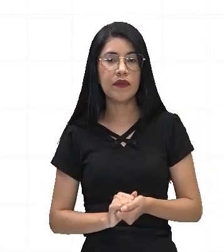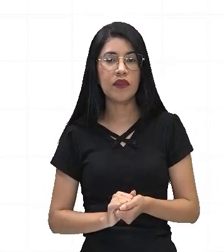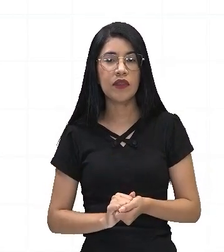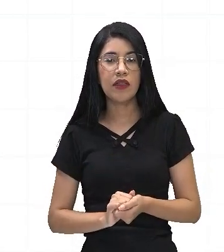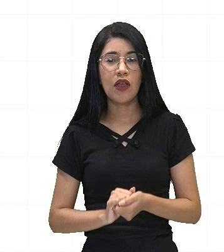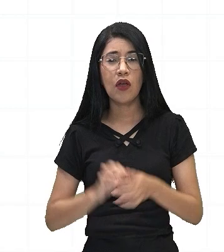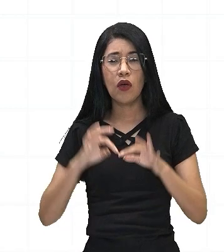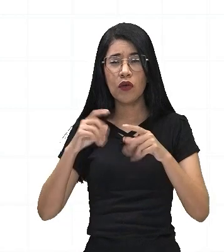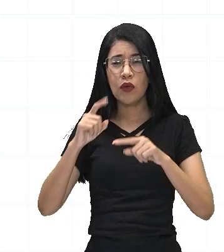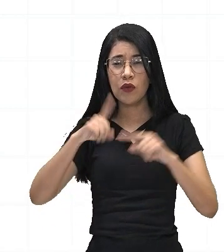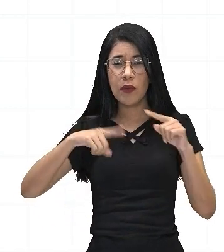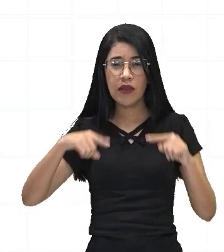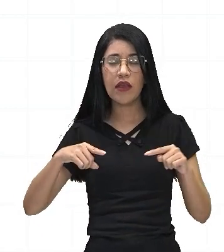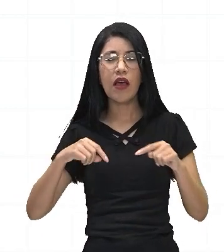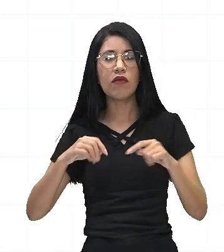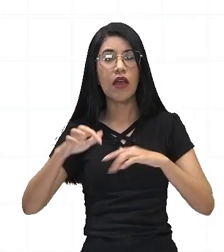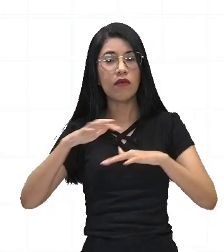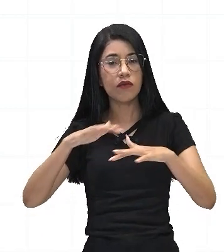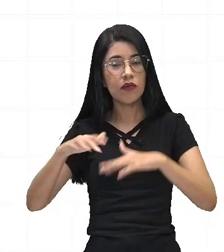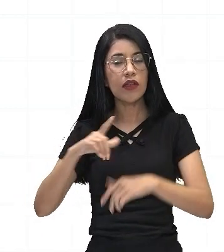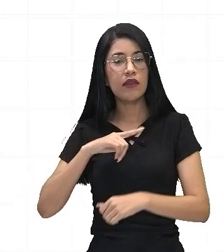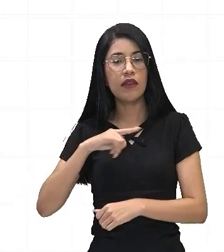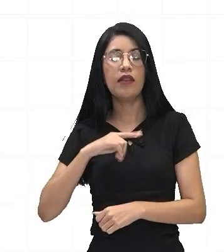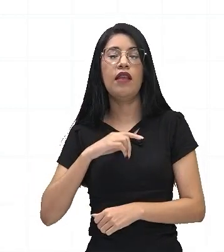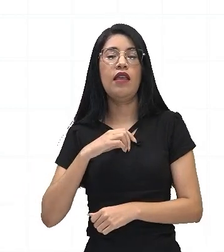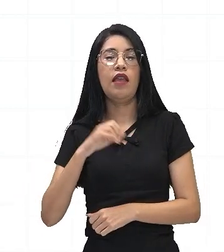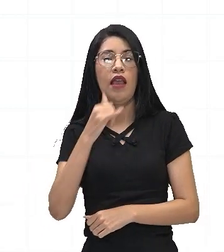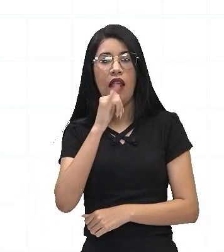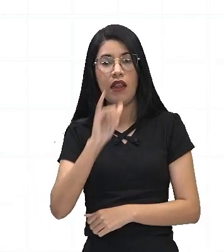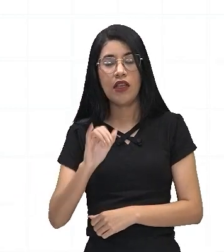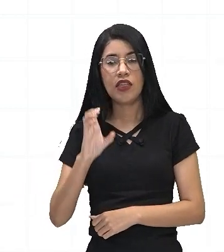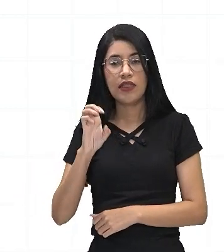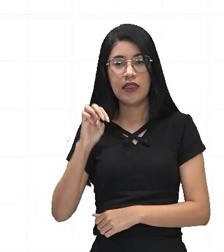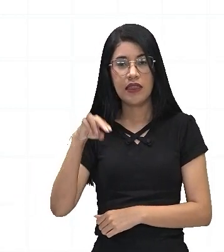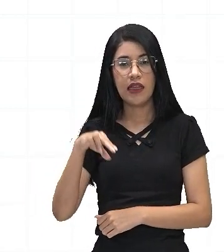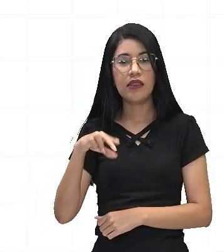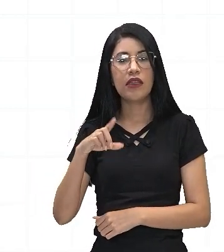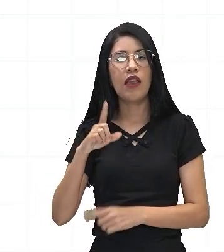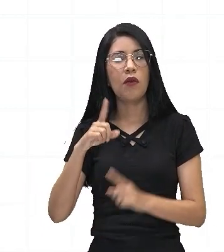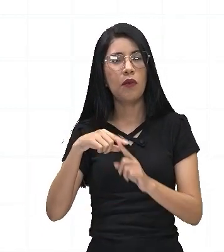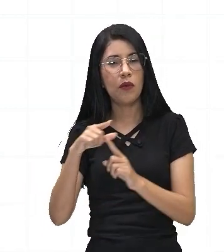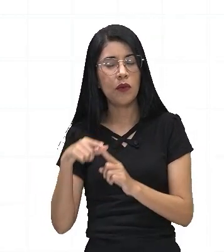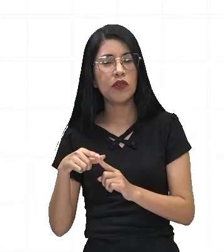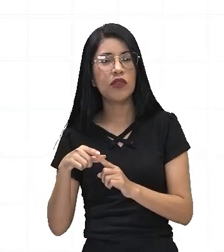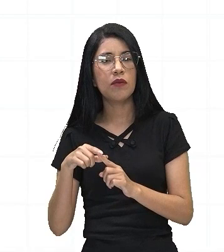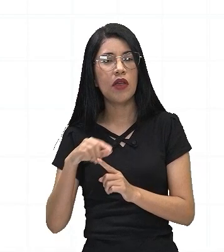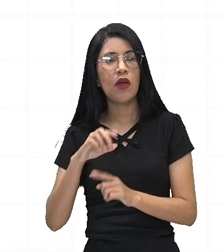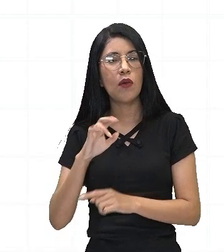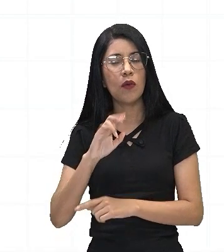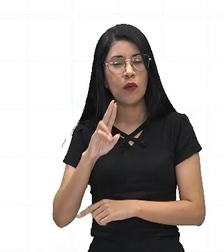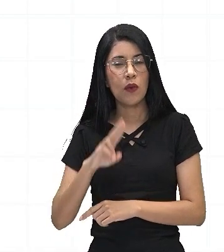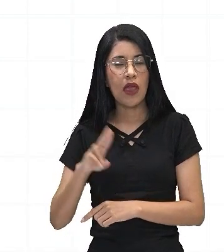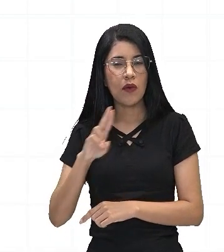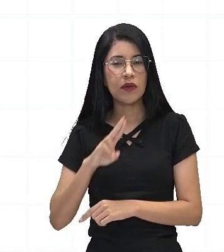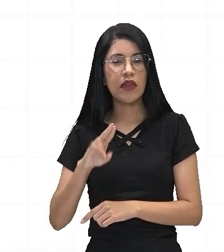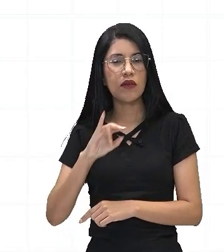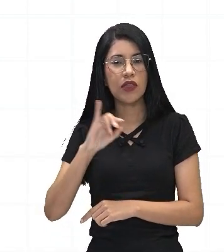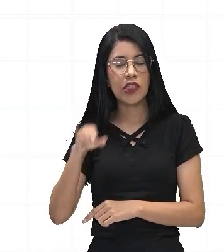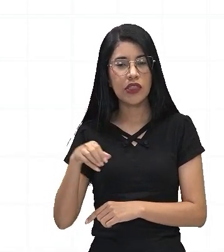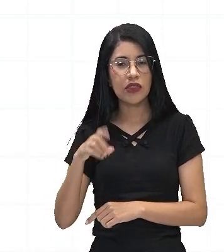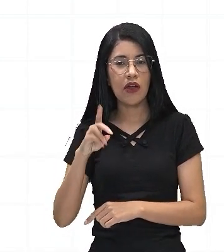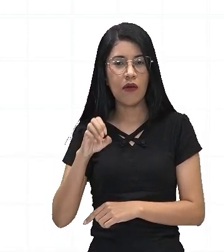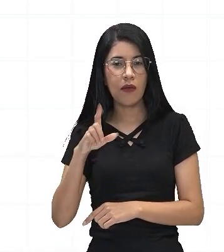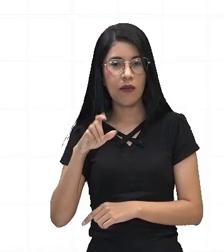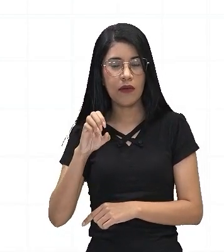se move está dotado de energia cinética, que é uma grandeza escalar medida em joules. E a energia